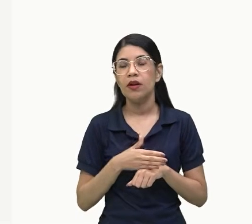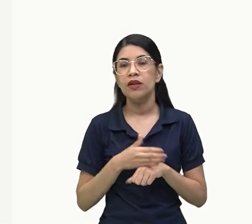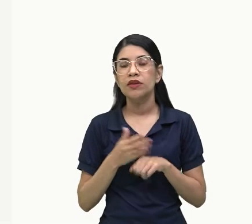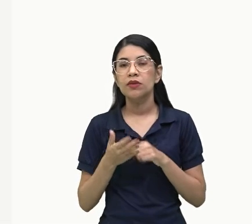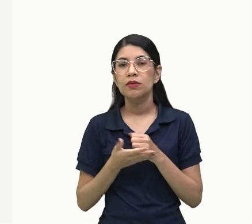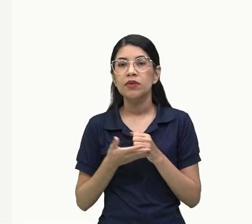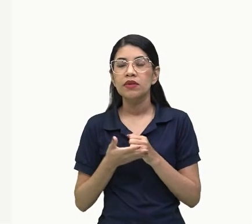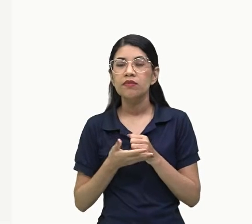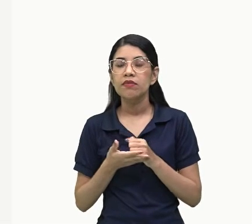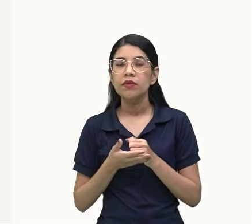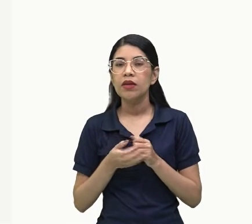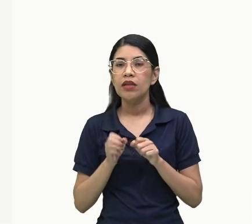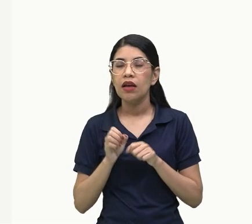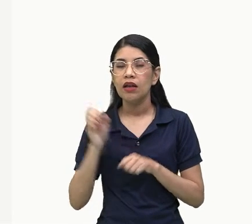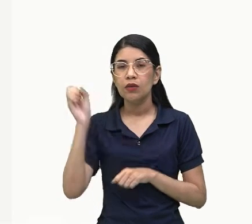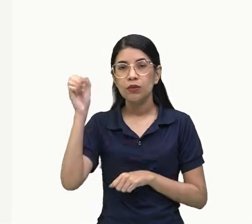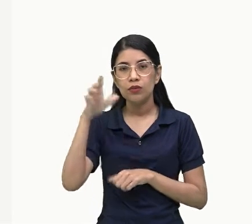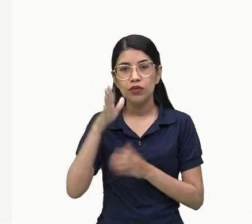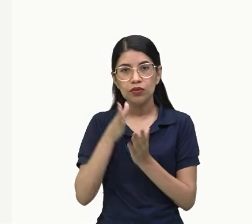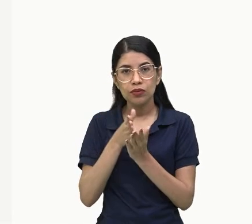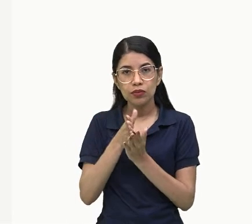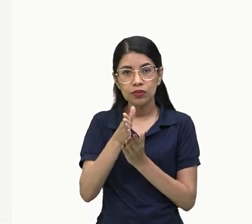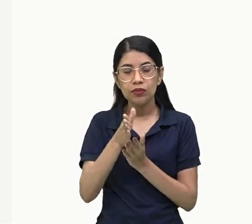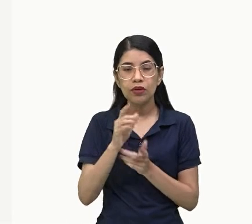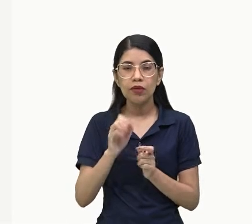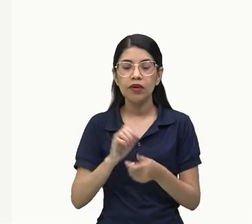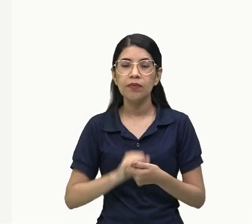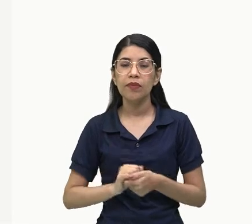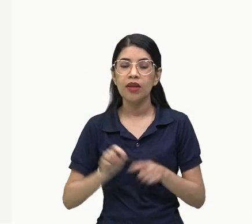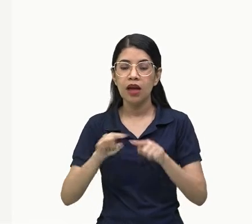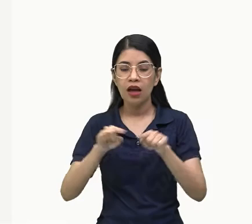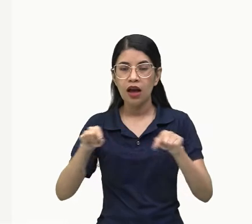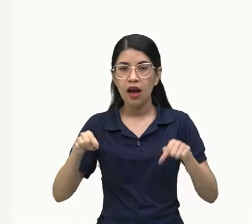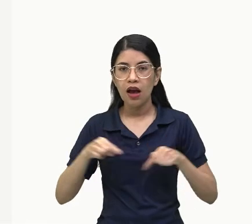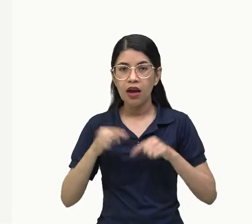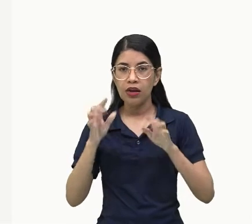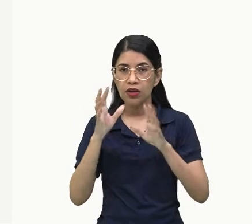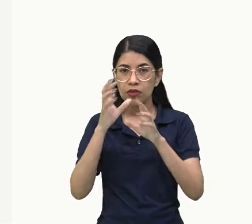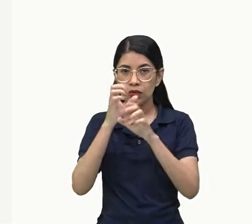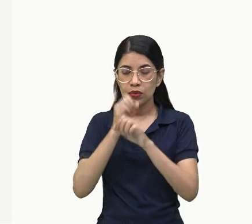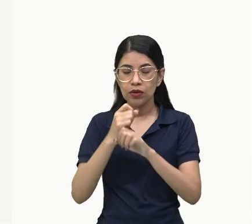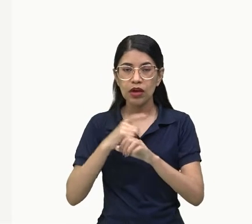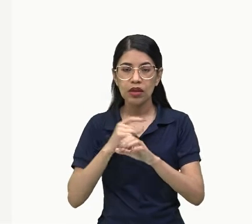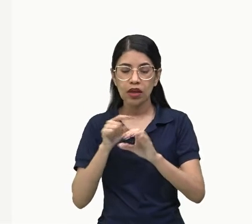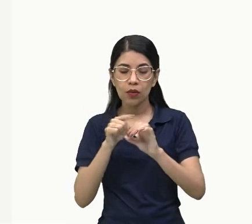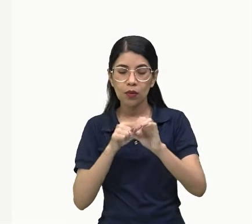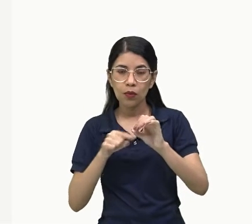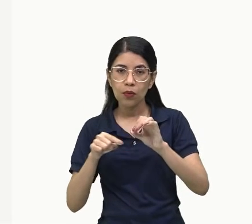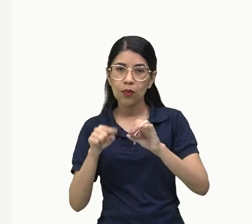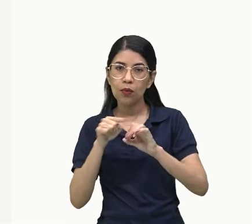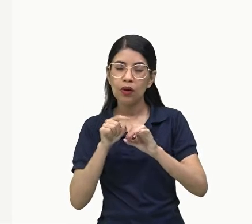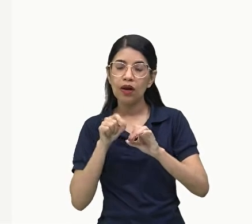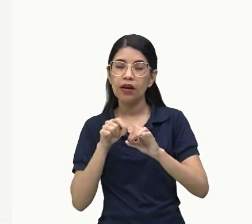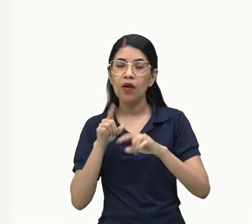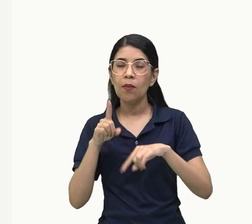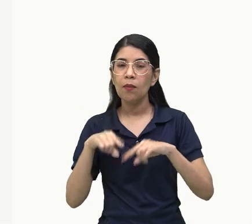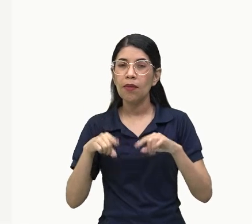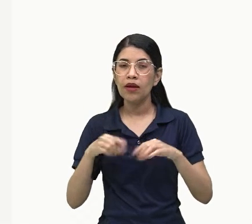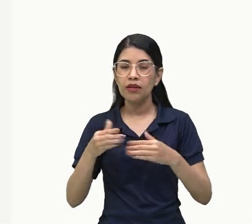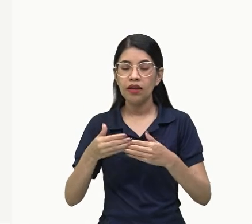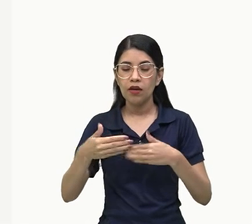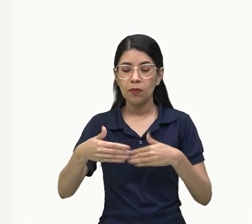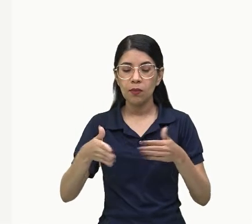desse nosso princípio de propagação retilínea é a câmara escura de orifício, que consiste em um equipamento formado por uma caixa de